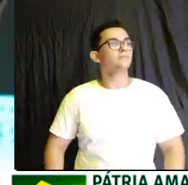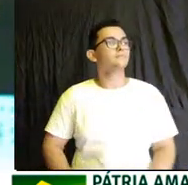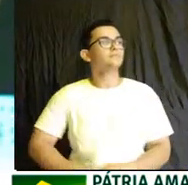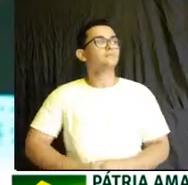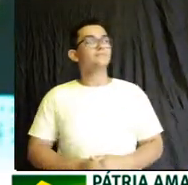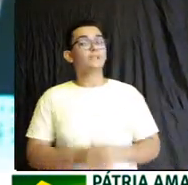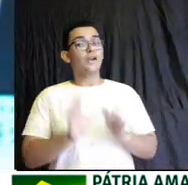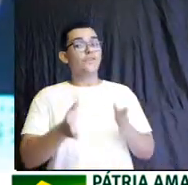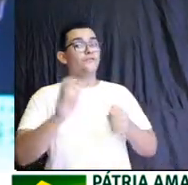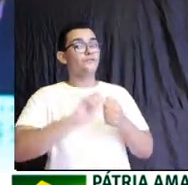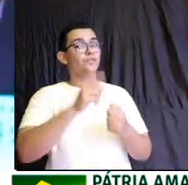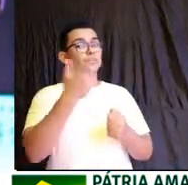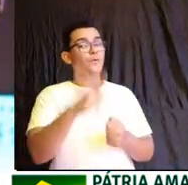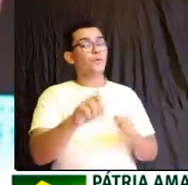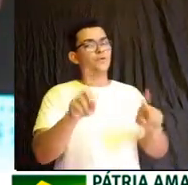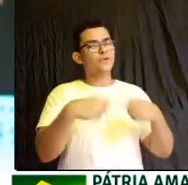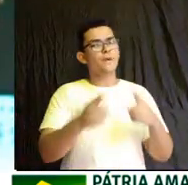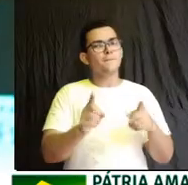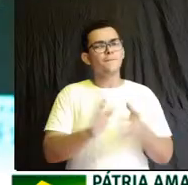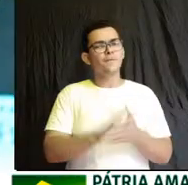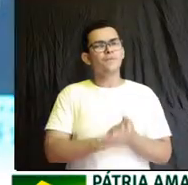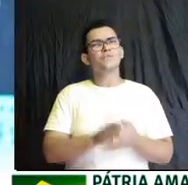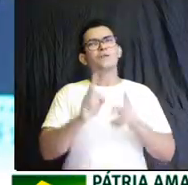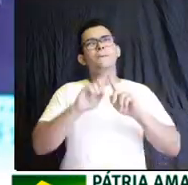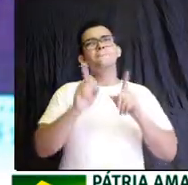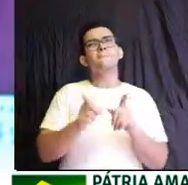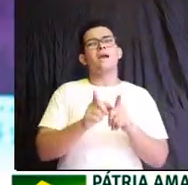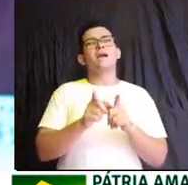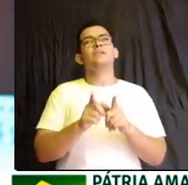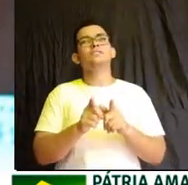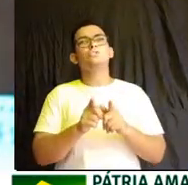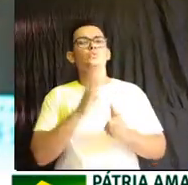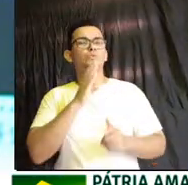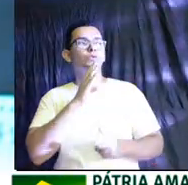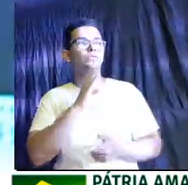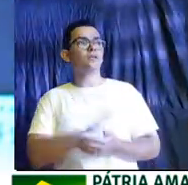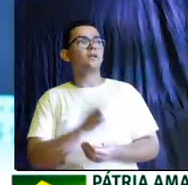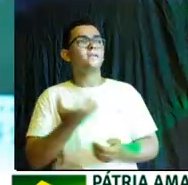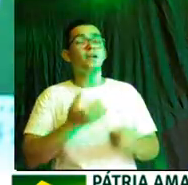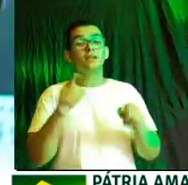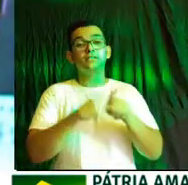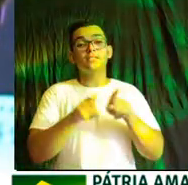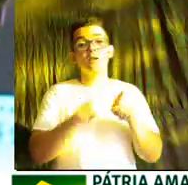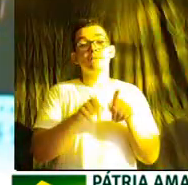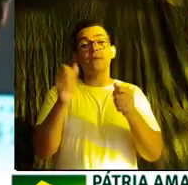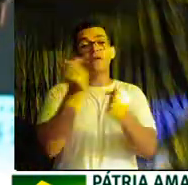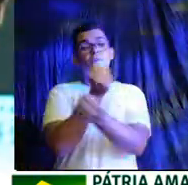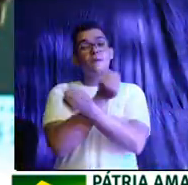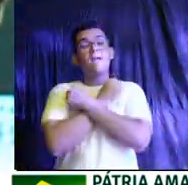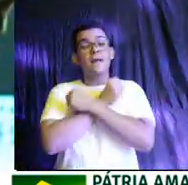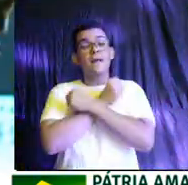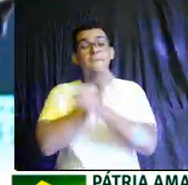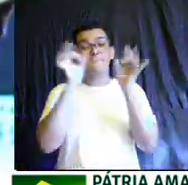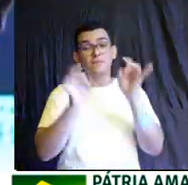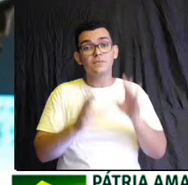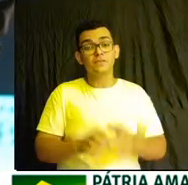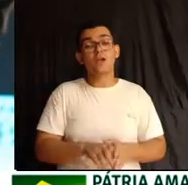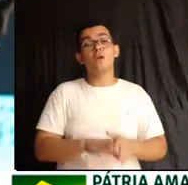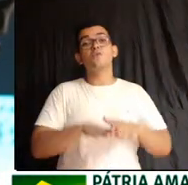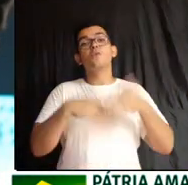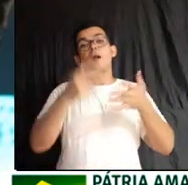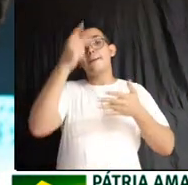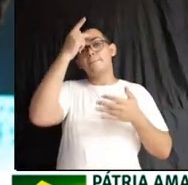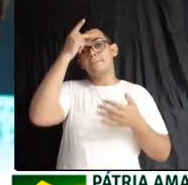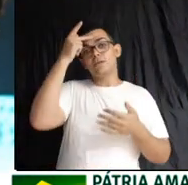Agora vamos mandar uma mais recente. Desde já, posso mandar um alô aqui? Todo especial? Um alô pro pessoal aqui